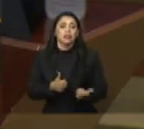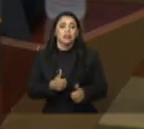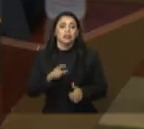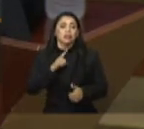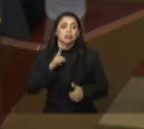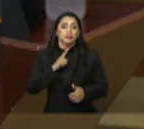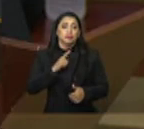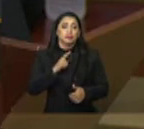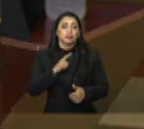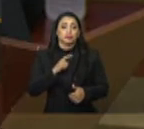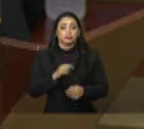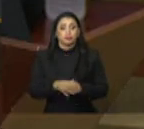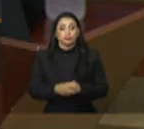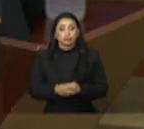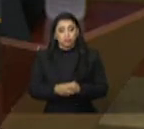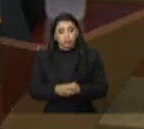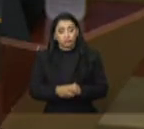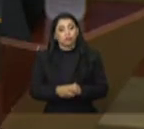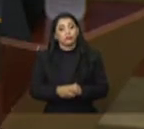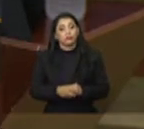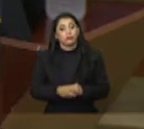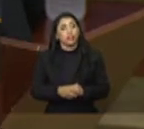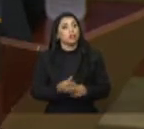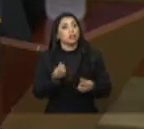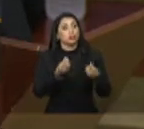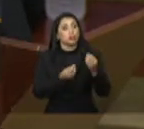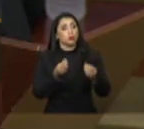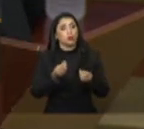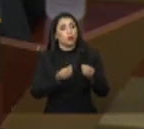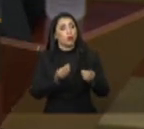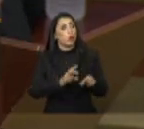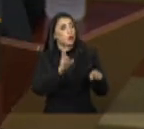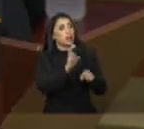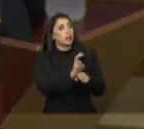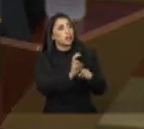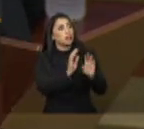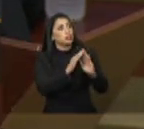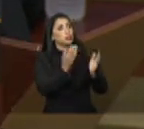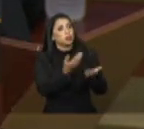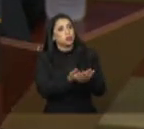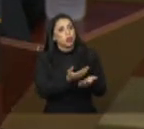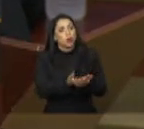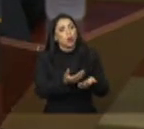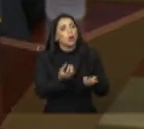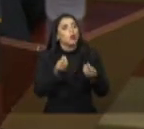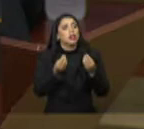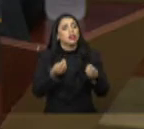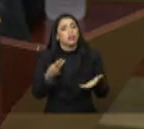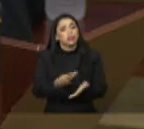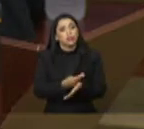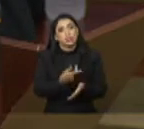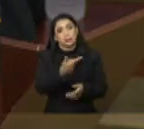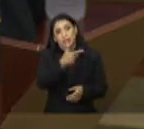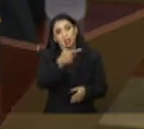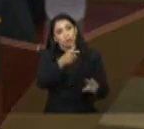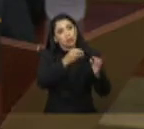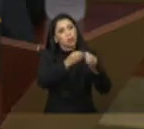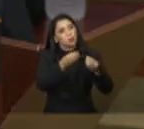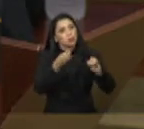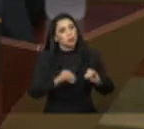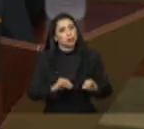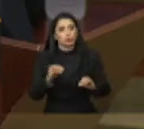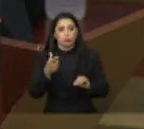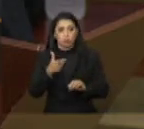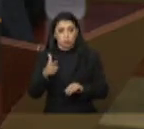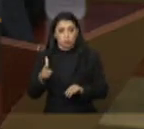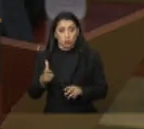ao poder público sobre a capacidade profissional da Unidade Escolar ou berçário tudo isso sem prejuízo da adoção de